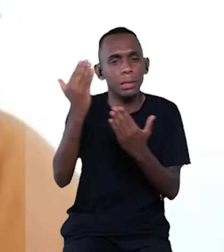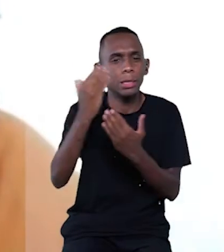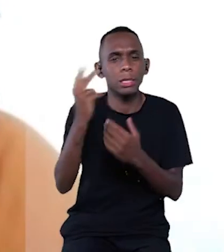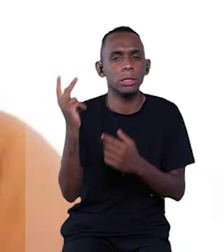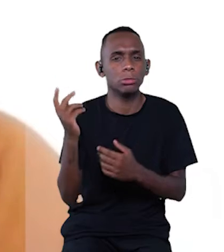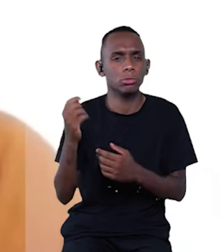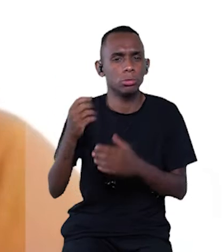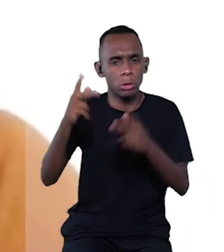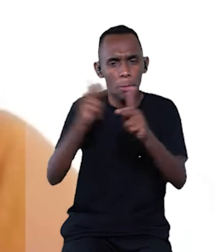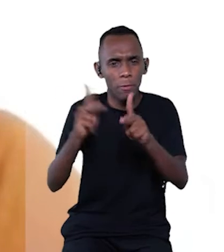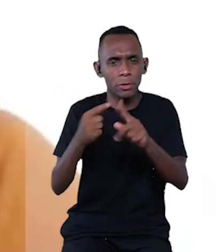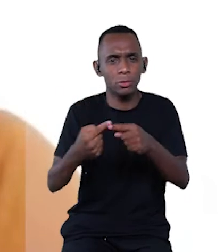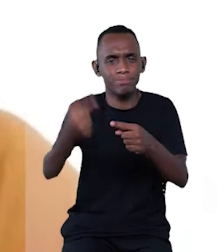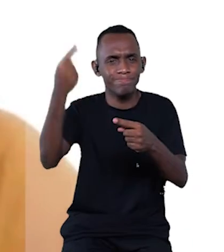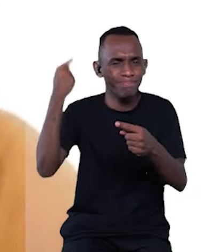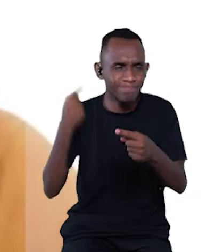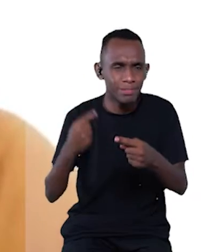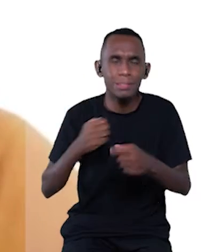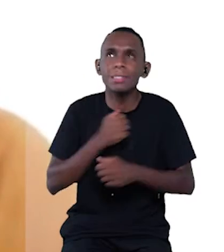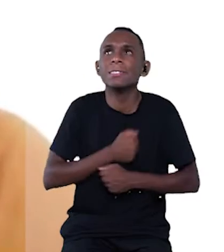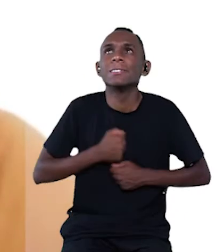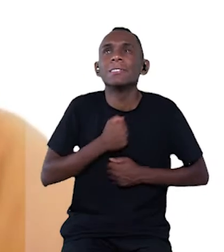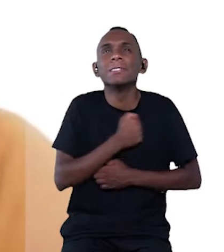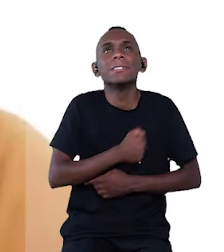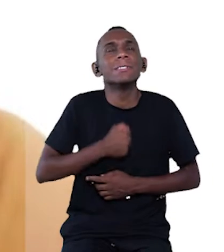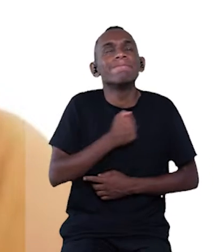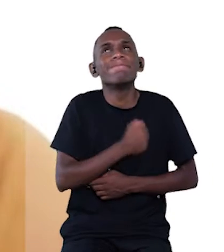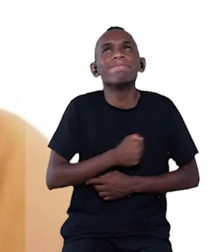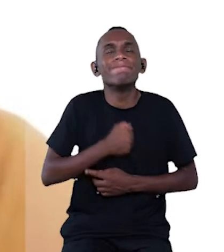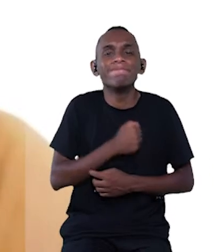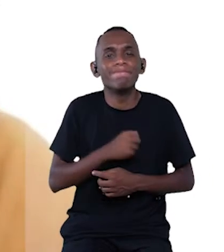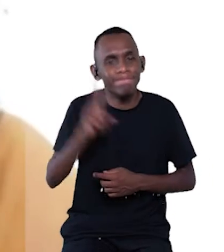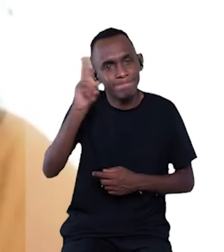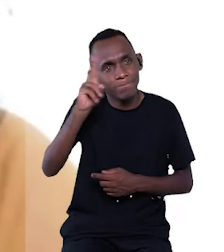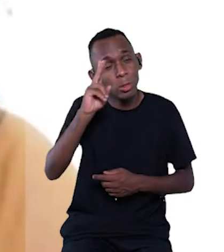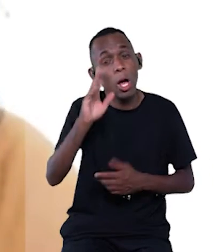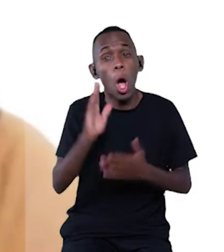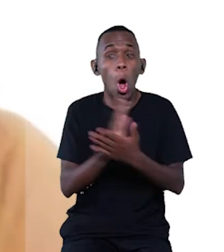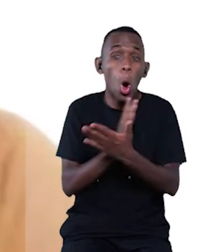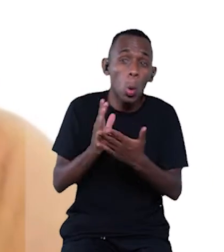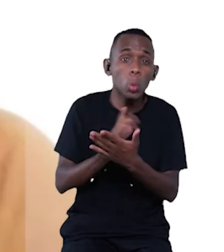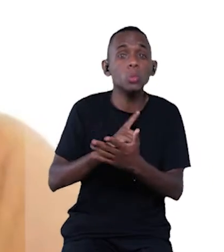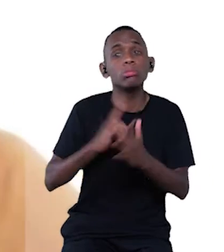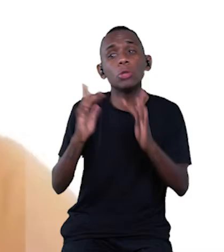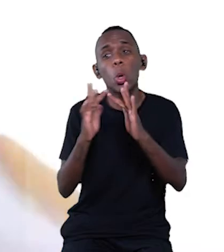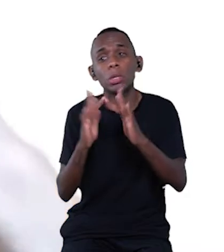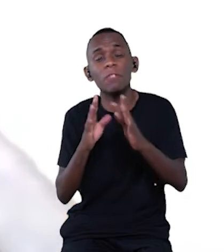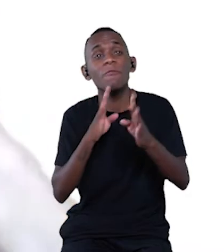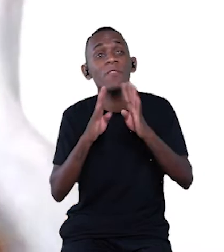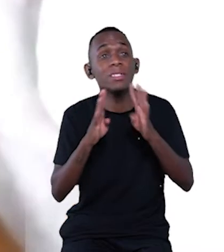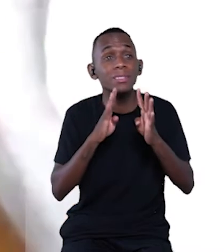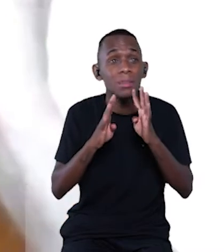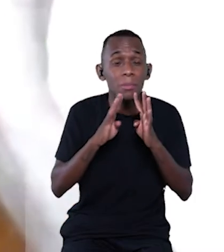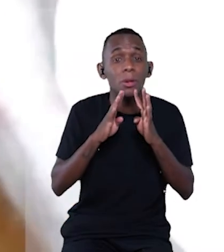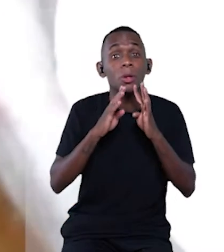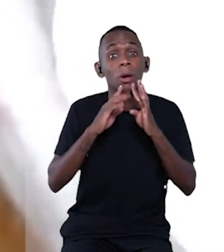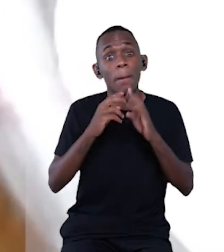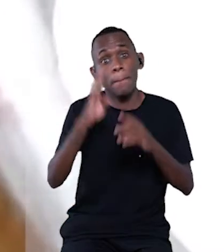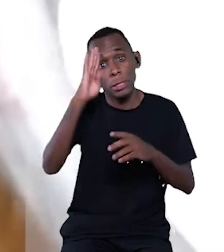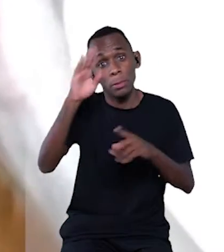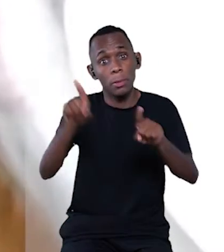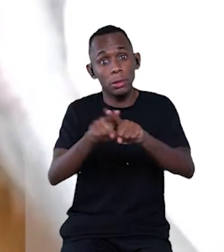esses professores, morro de saudades. E um ou outro eu tenho contato ainda no Facebook, tenho contato com o de